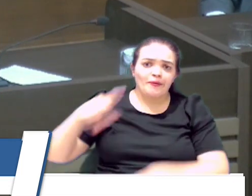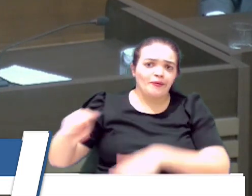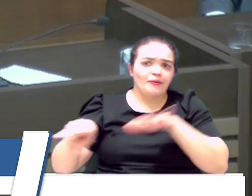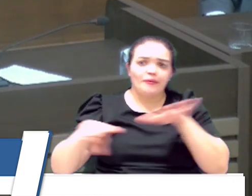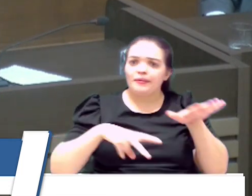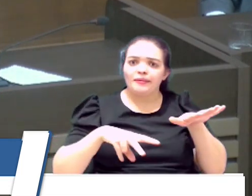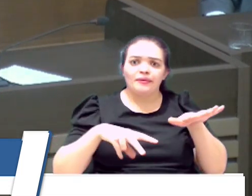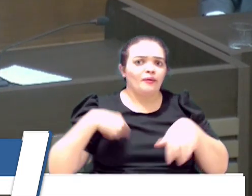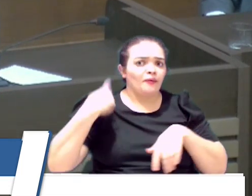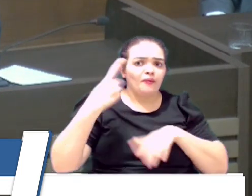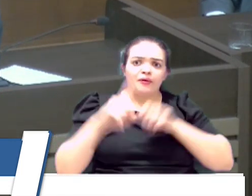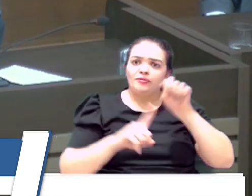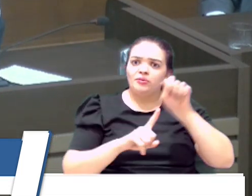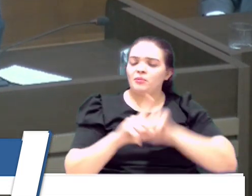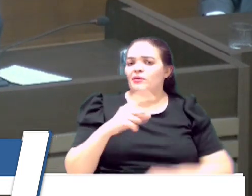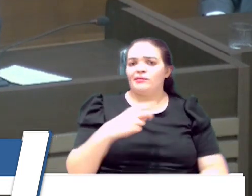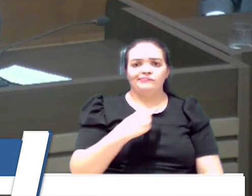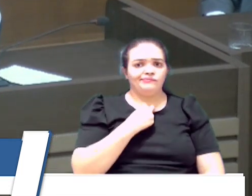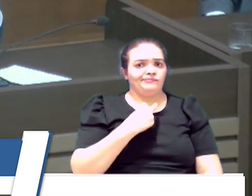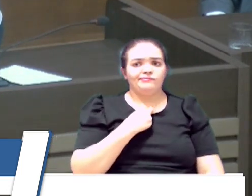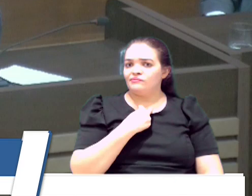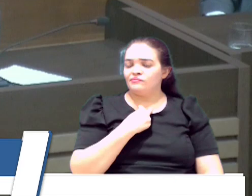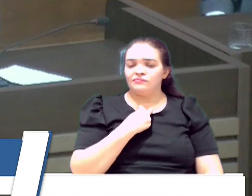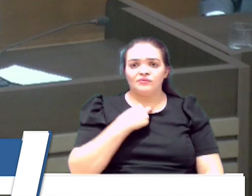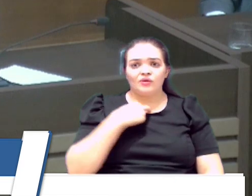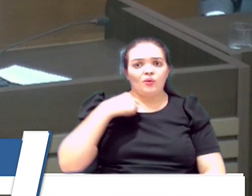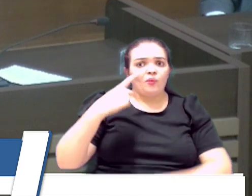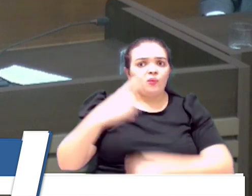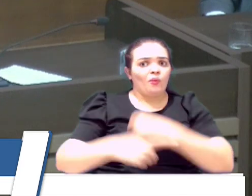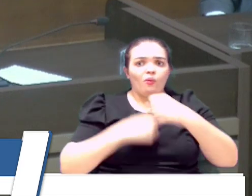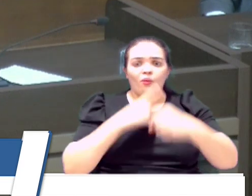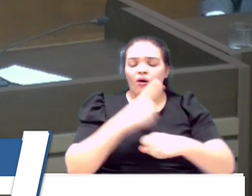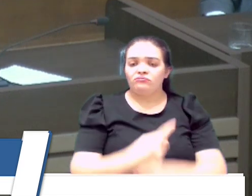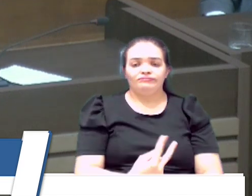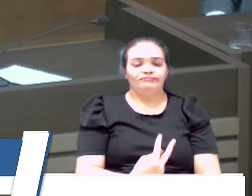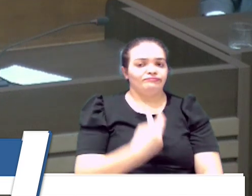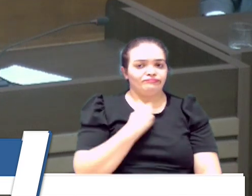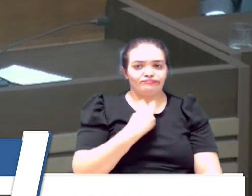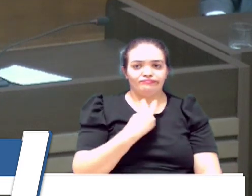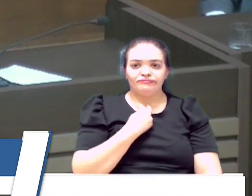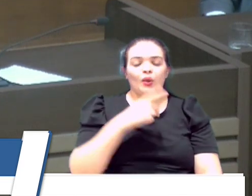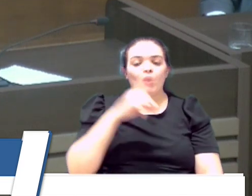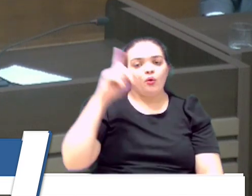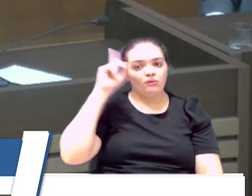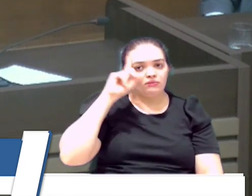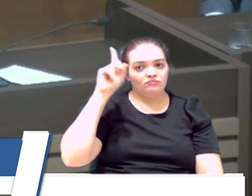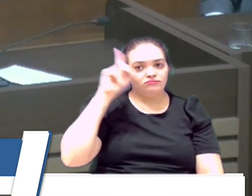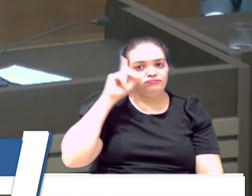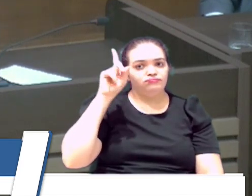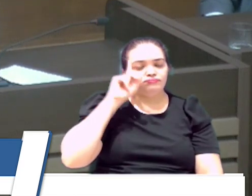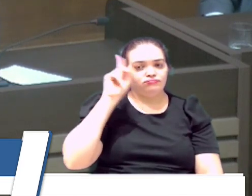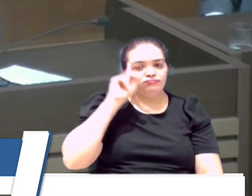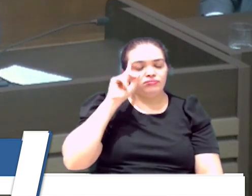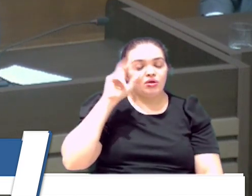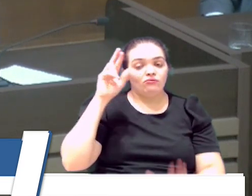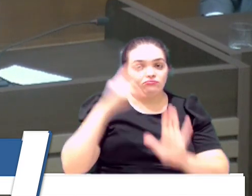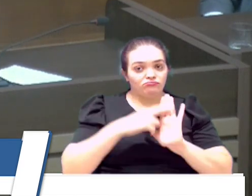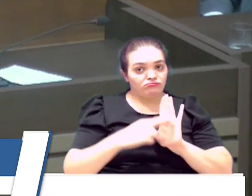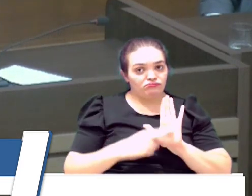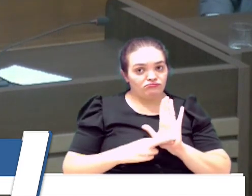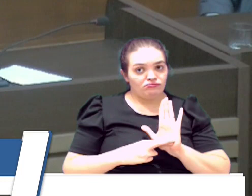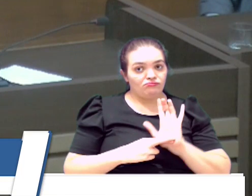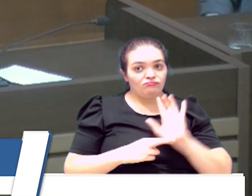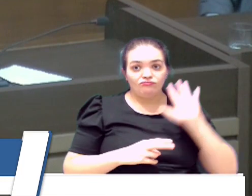para o mês que vem, não dá para deixar para o ano que vem, porque cada dia que a regulamentação não acontece